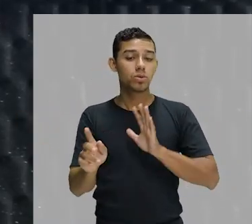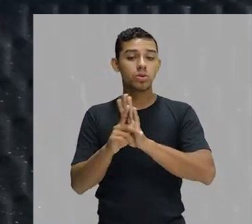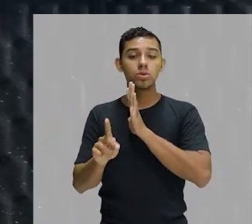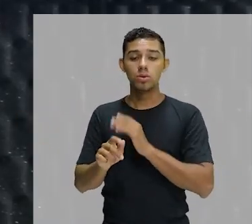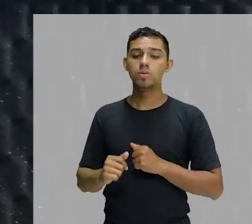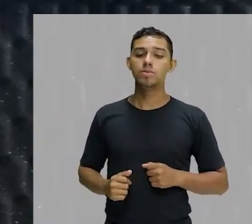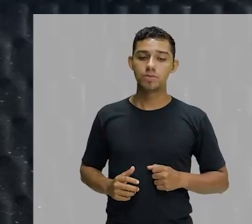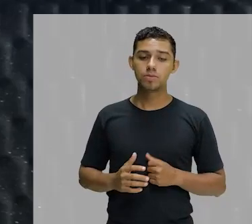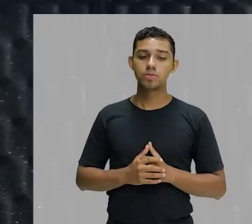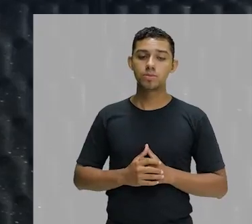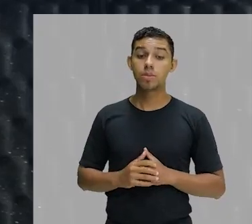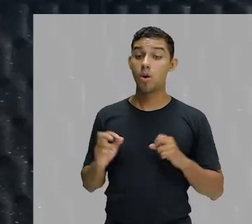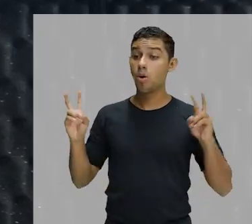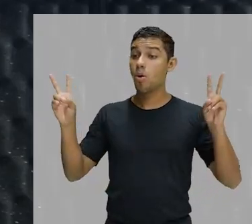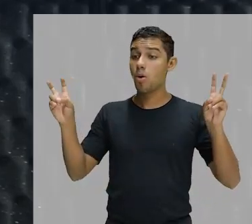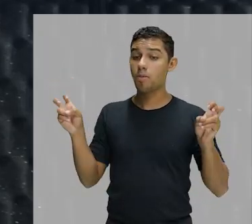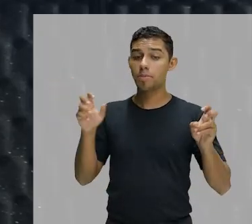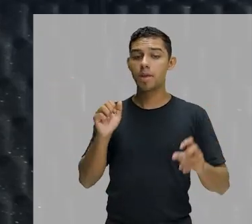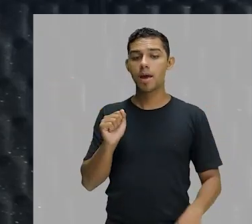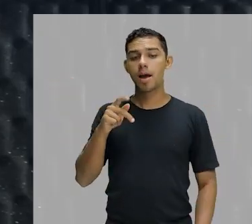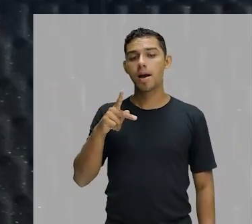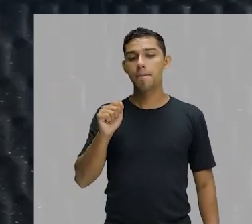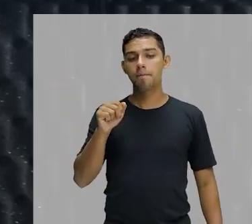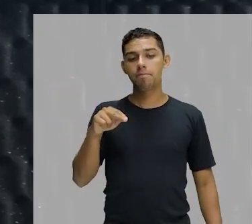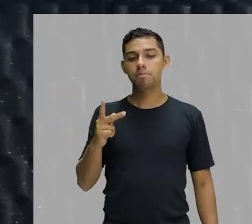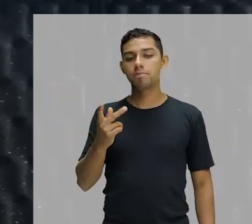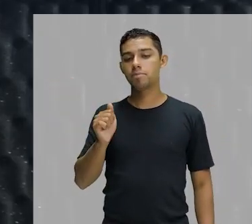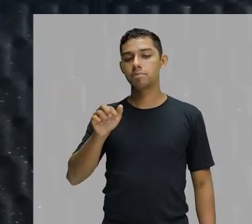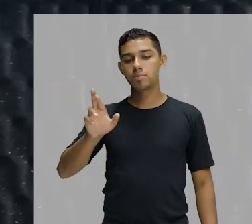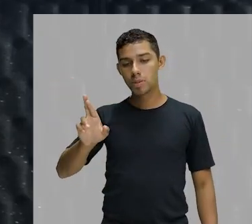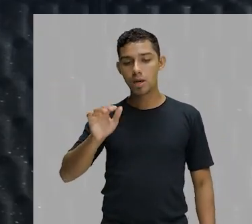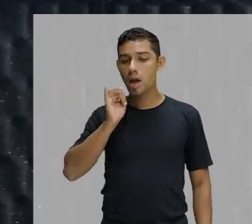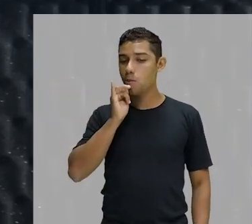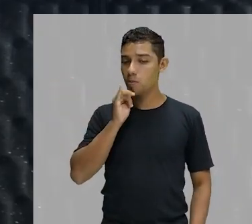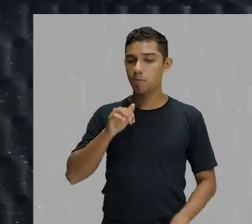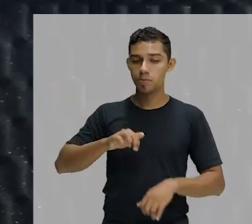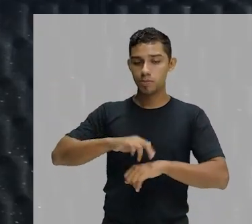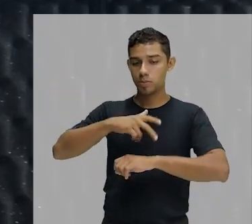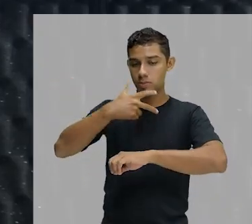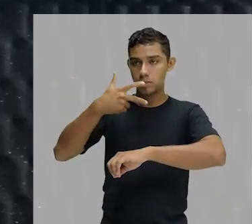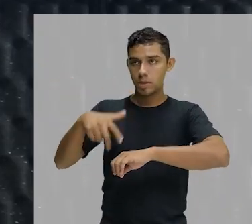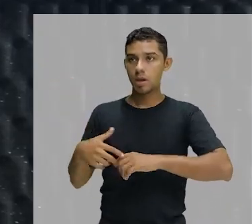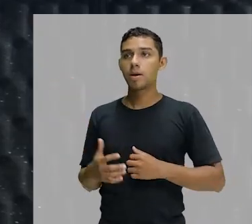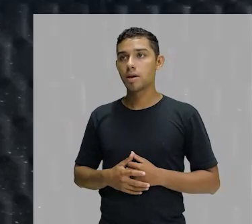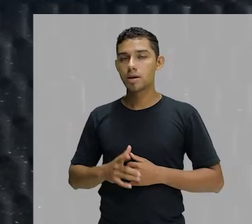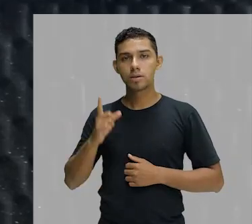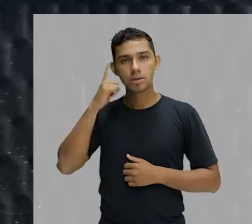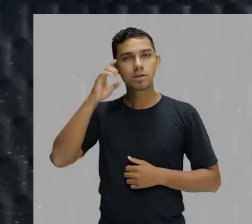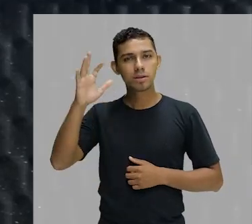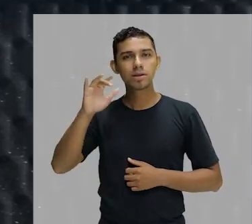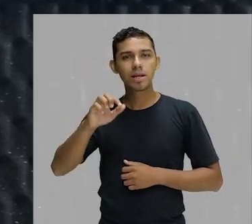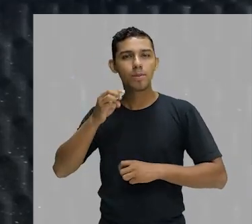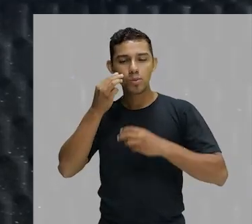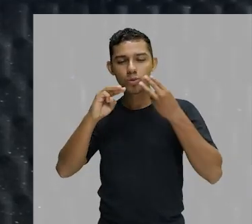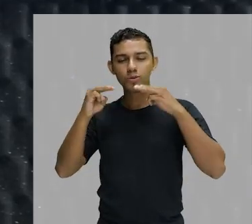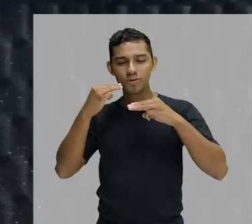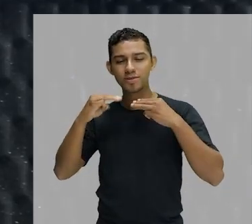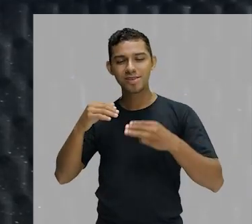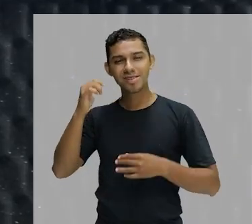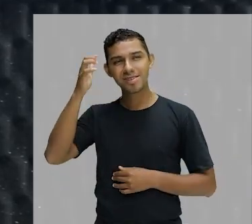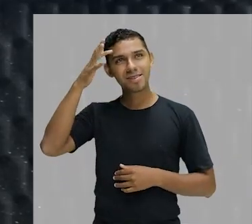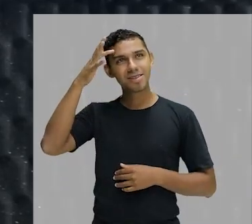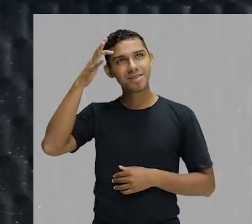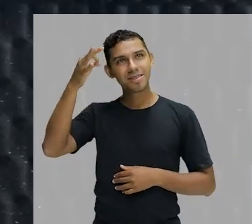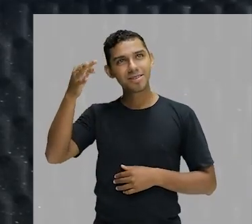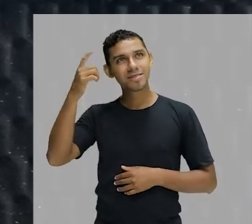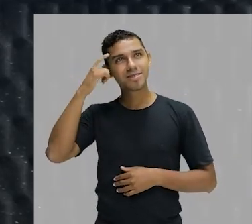Tá aqui, coloquei uma foto aqui de Rebeca Andrade realizando a sua prova do solo. Todo mundo está com aquela musiquinha aí na cabeça, né?